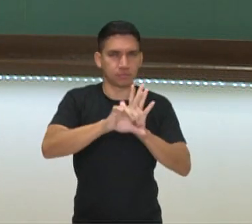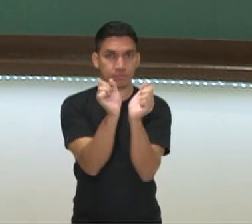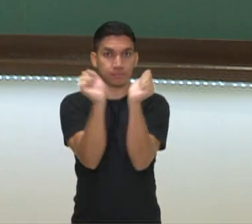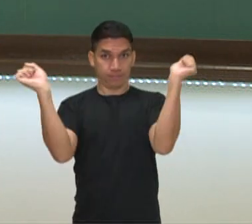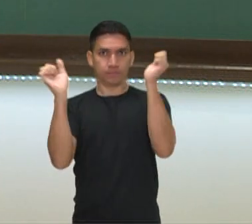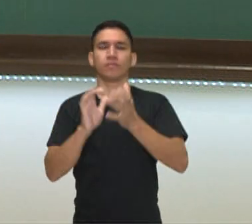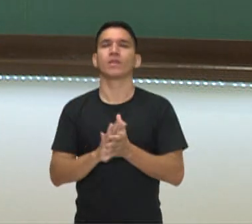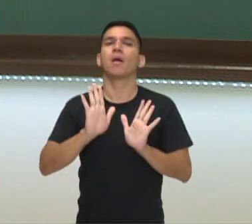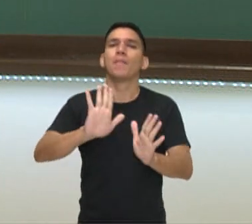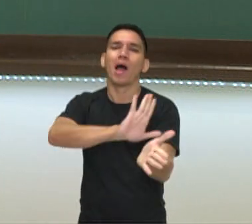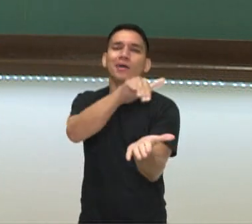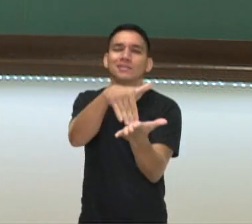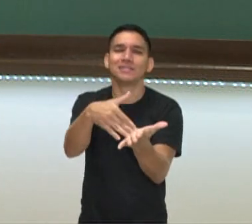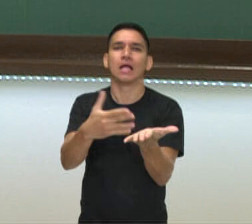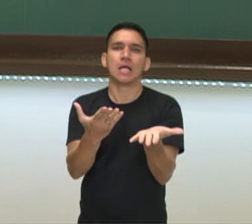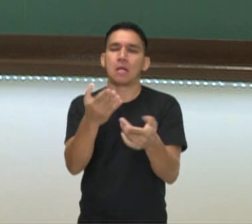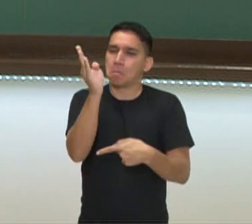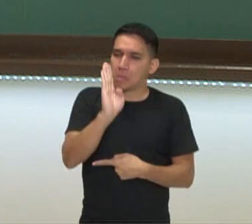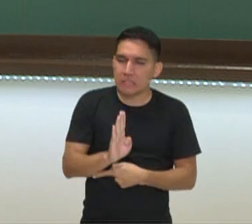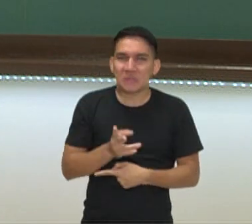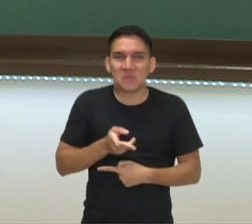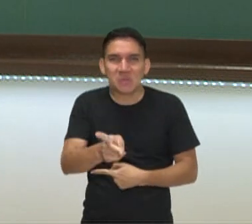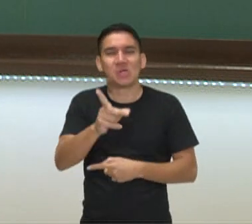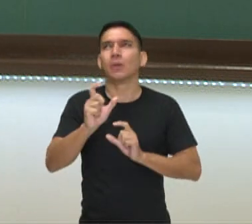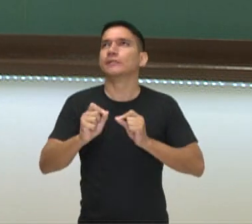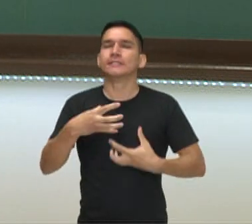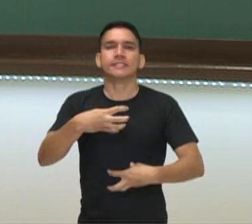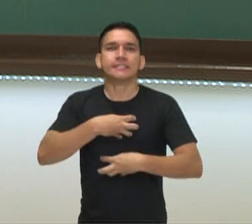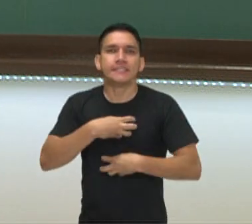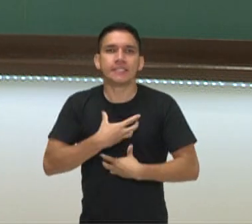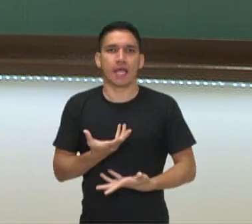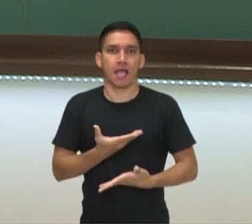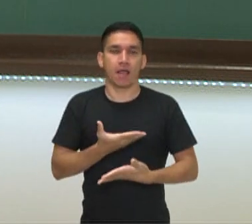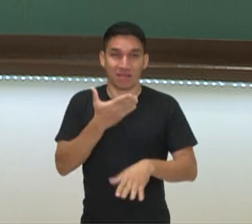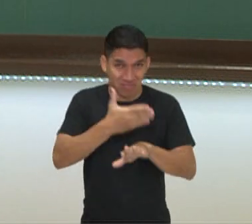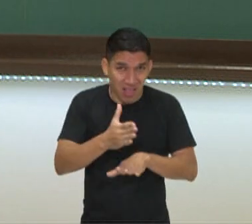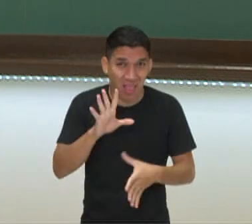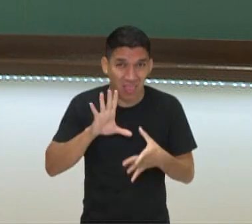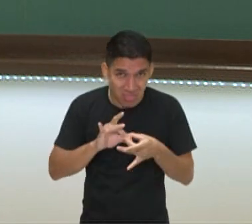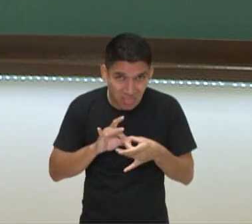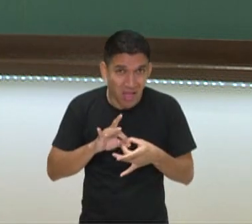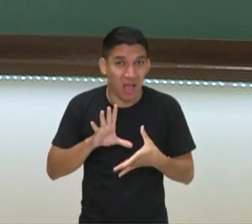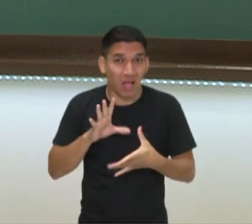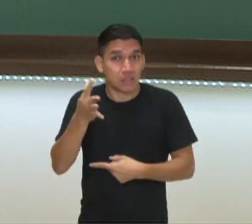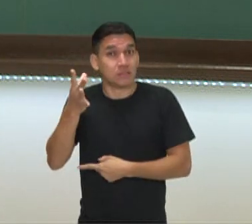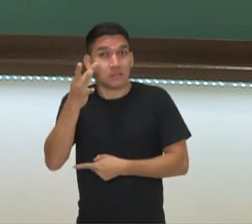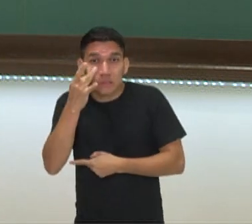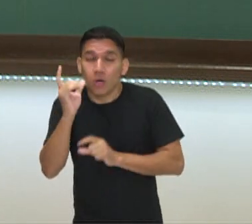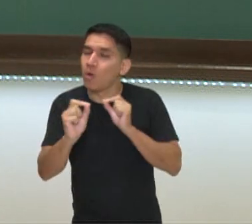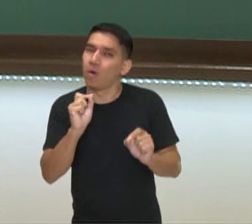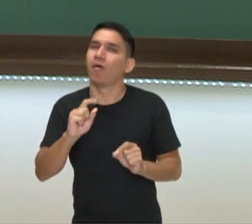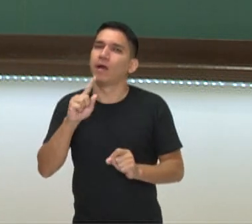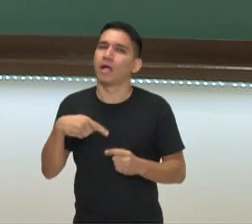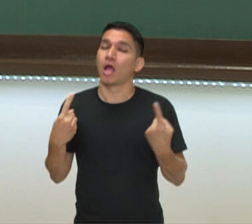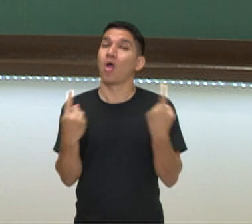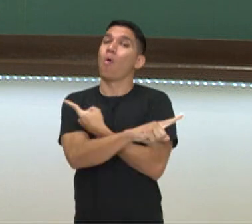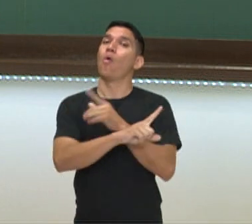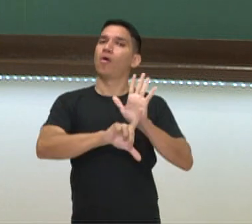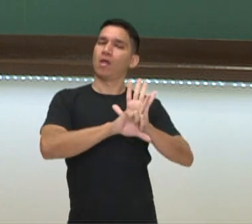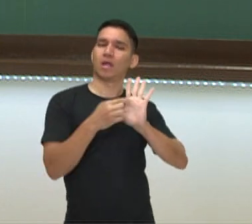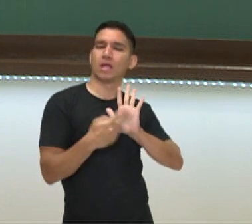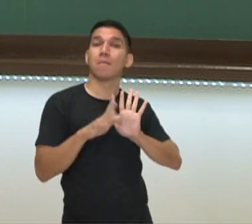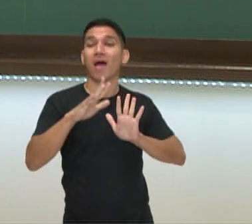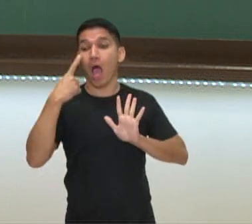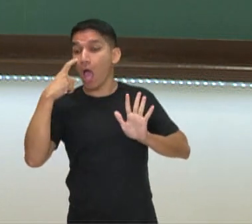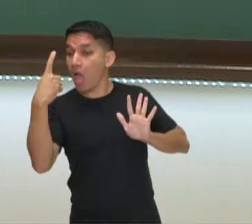permanece um Estado, digamos assim, na prática, né, contrariando as questões legais, mas com os